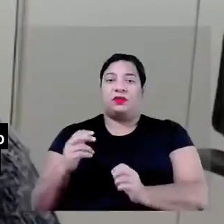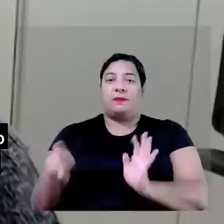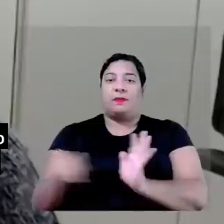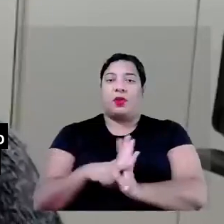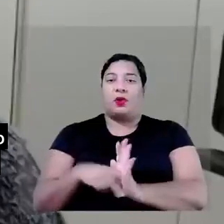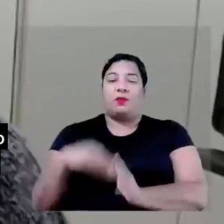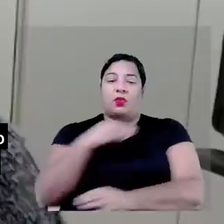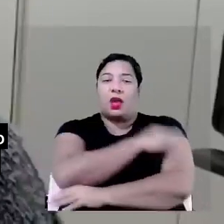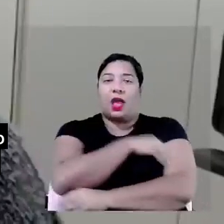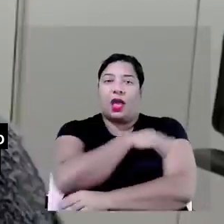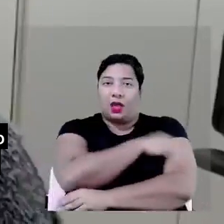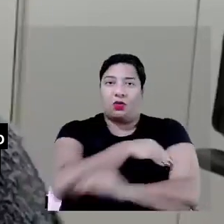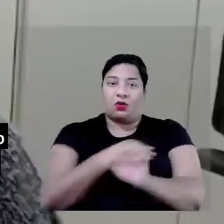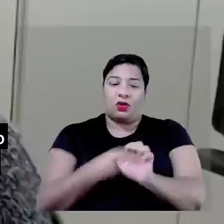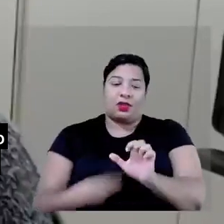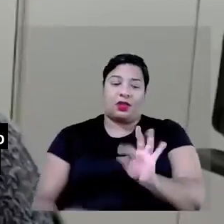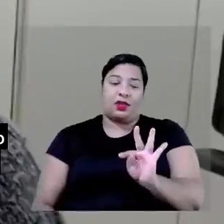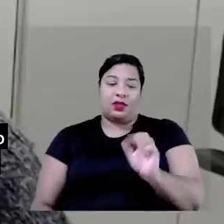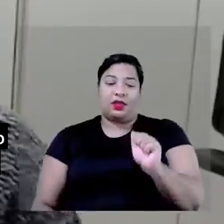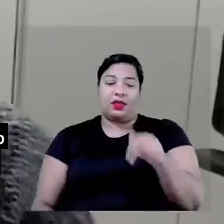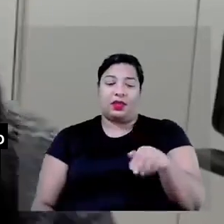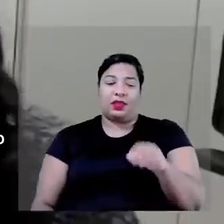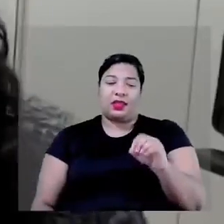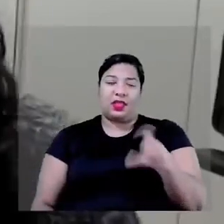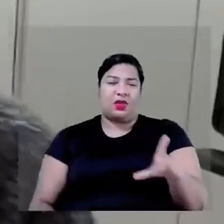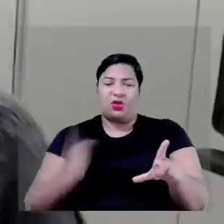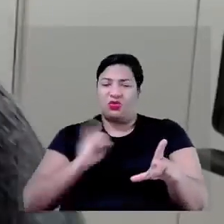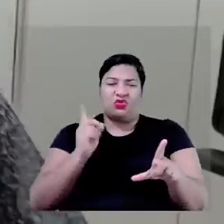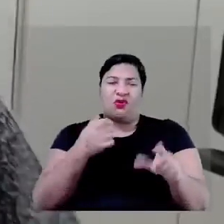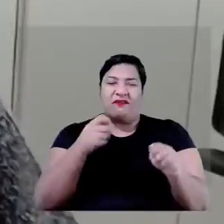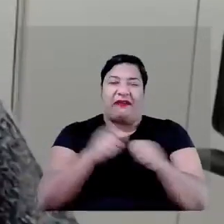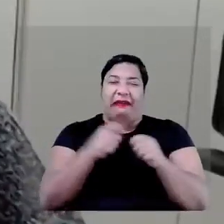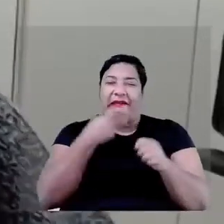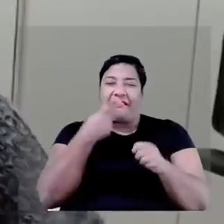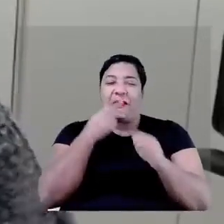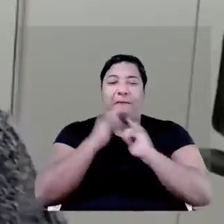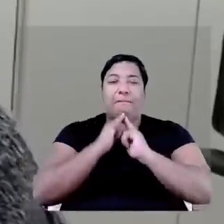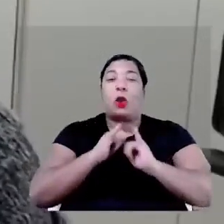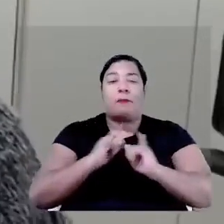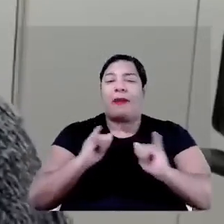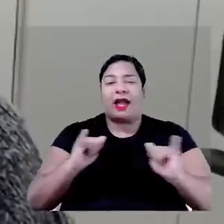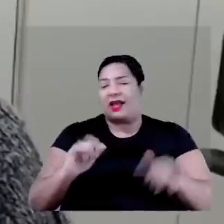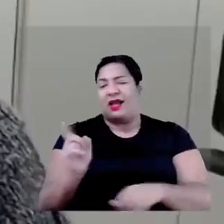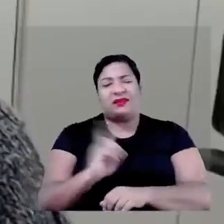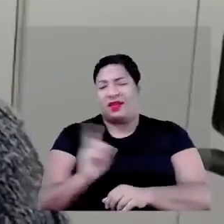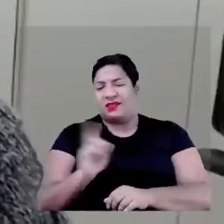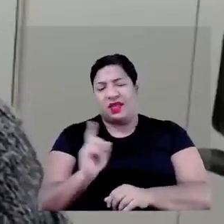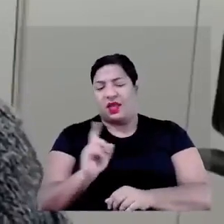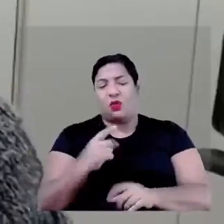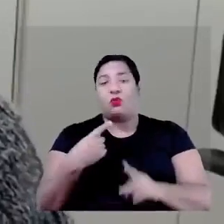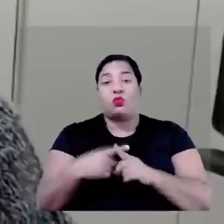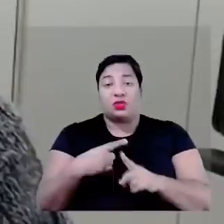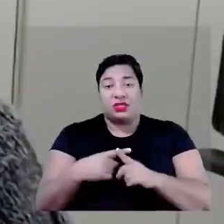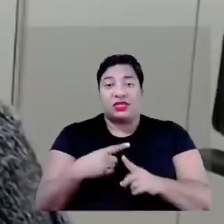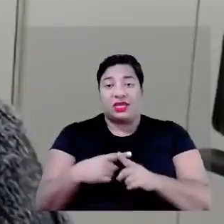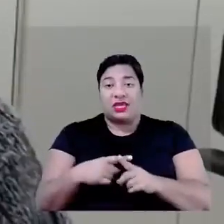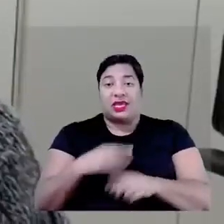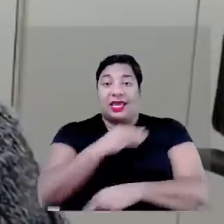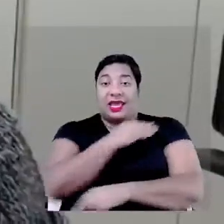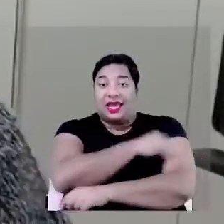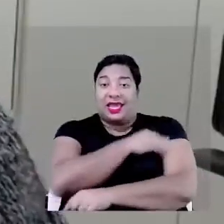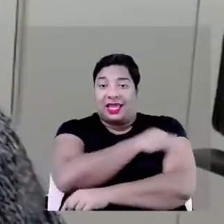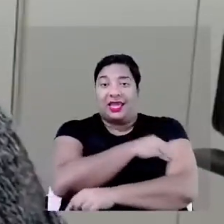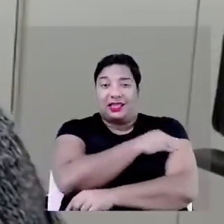E aqui eu não estou fazendo propaganda do etanol, porque todo mundo aqui, quem trabalha pelo menos no assunto, sabe a indústria do etanol também